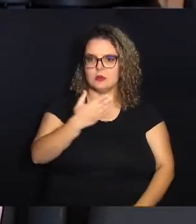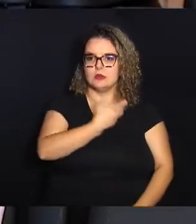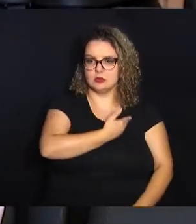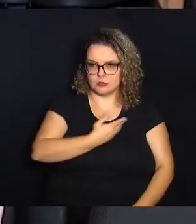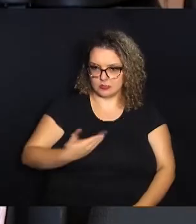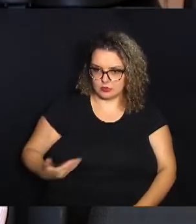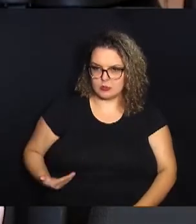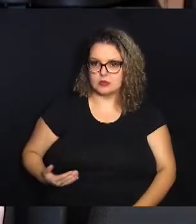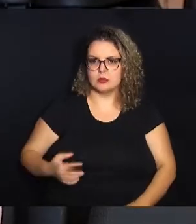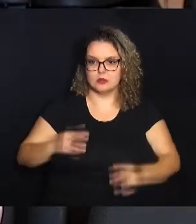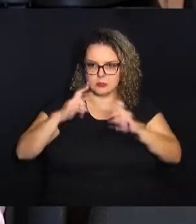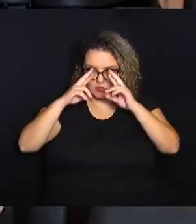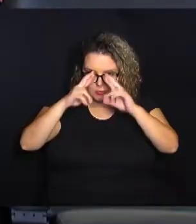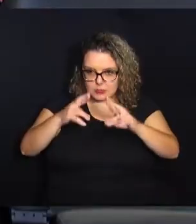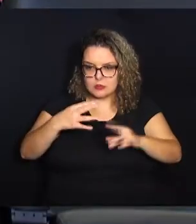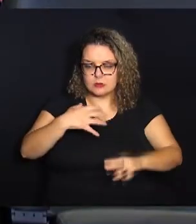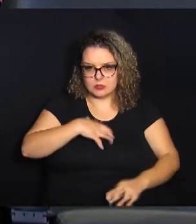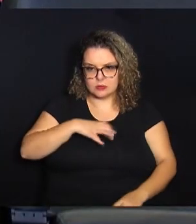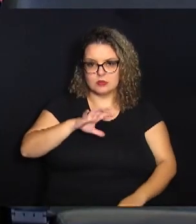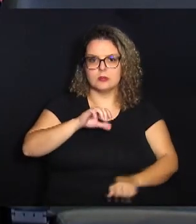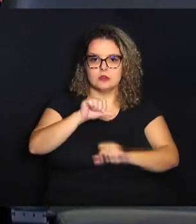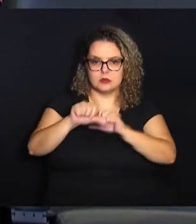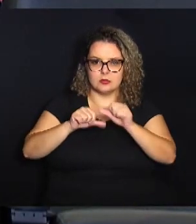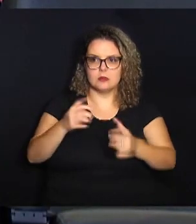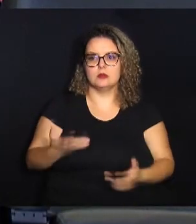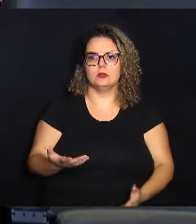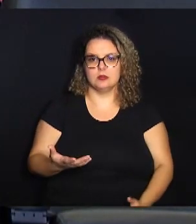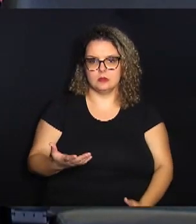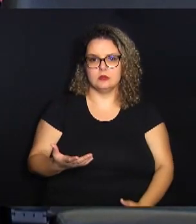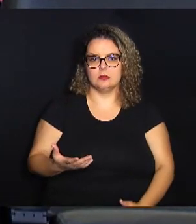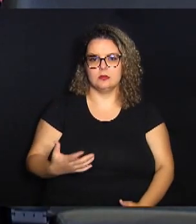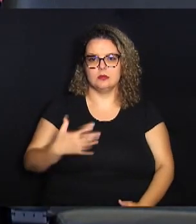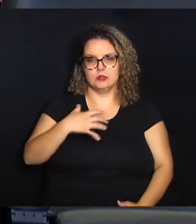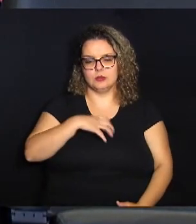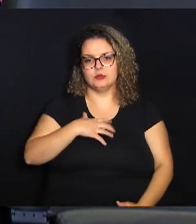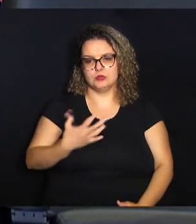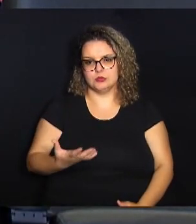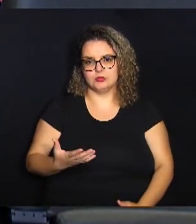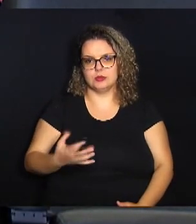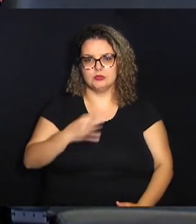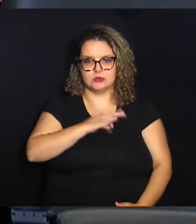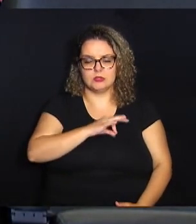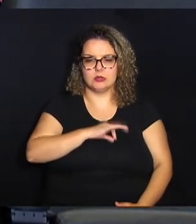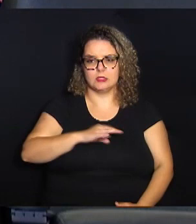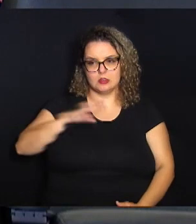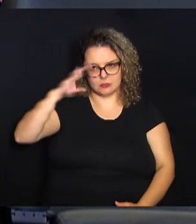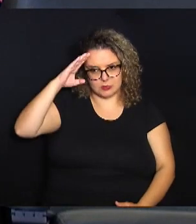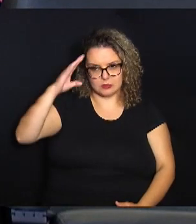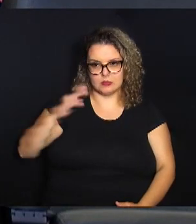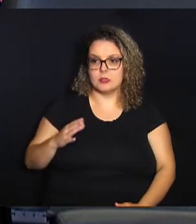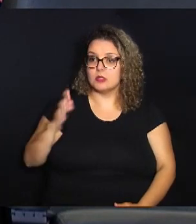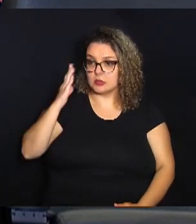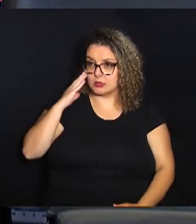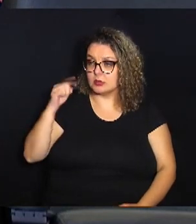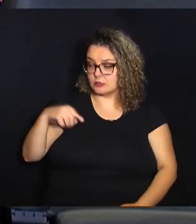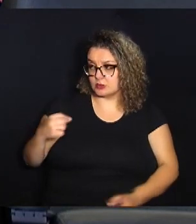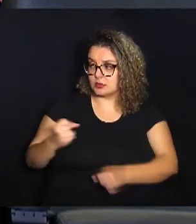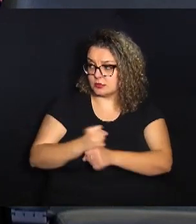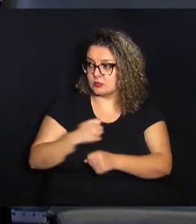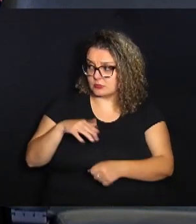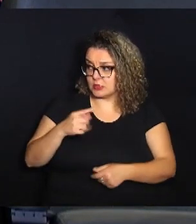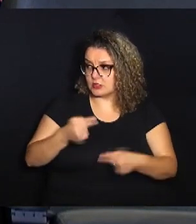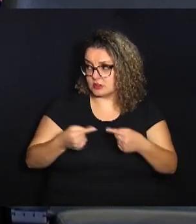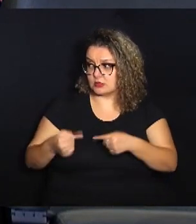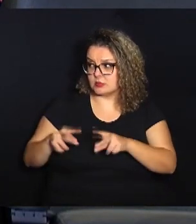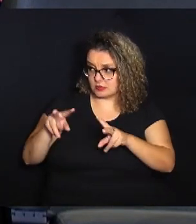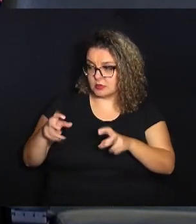governante respeitando essa condição e mudando a sua condição aí salarial, né? Entende que este ano teremos mais debates